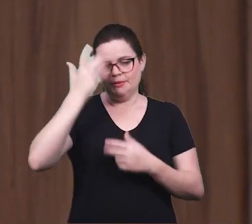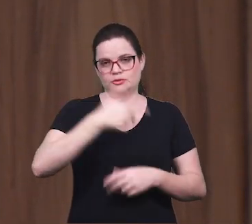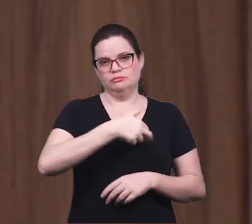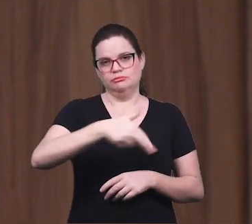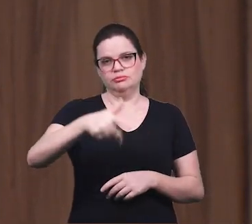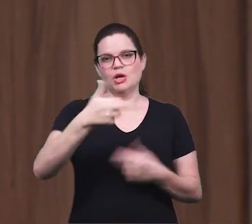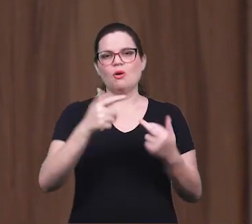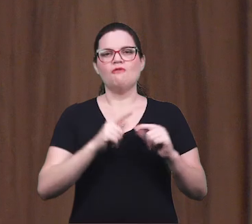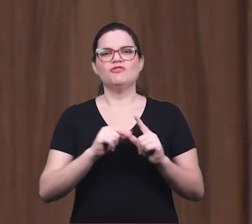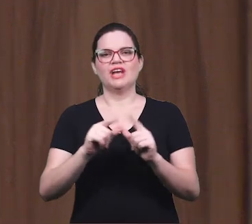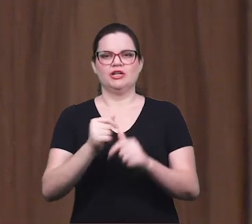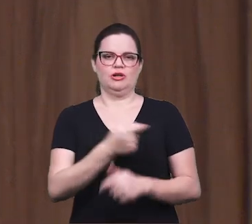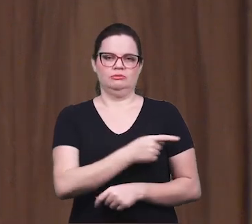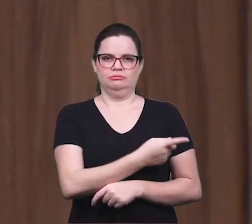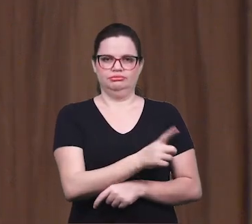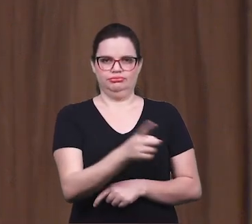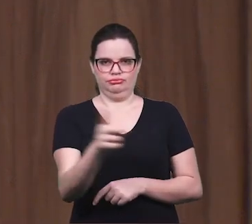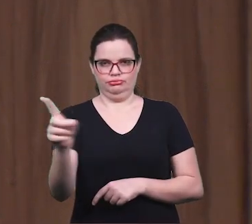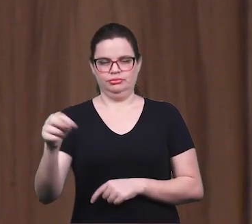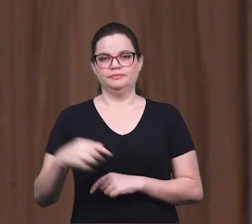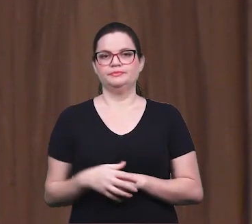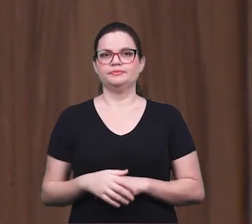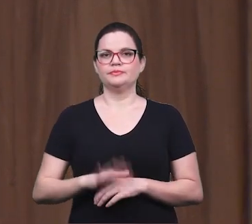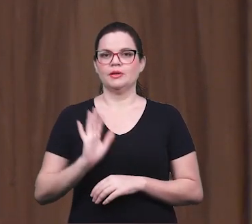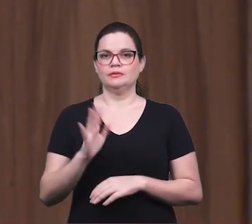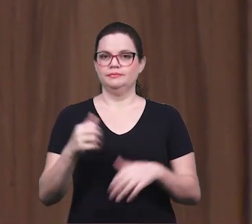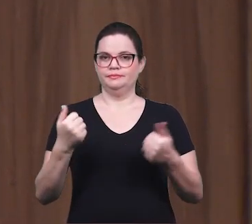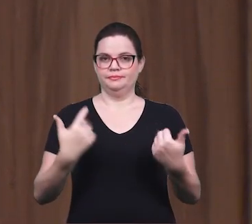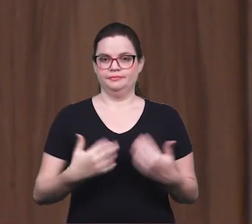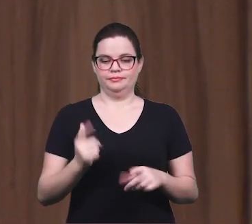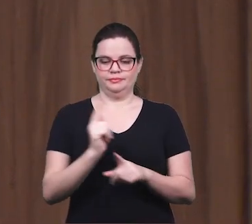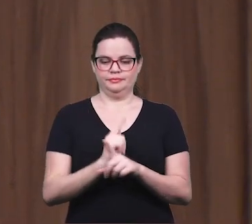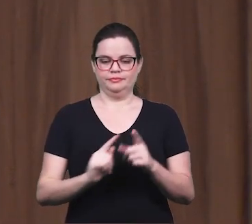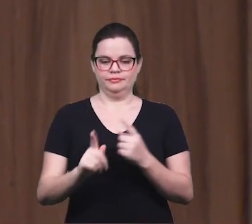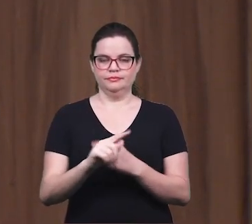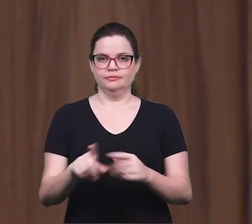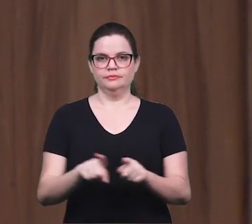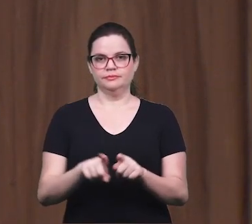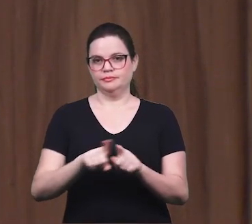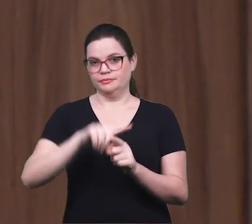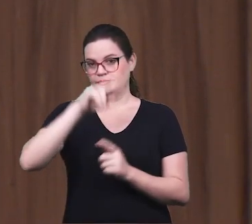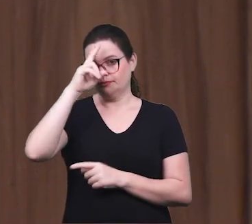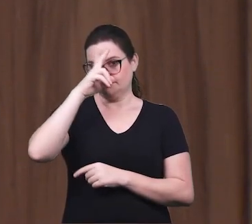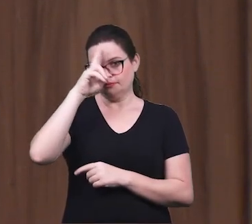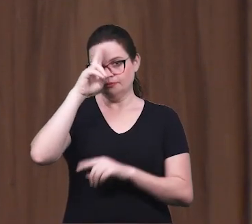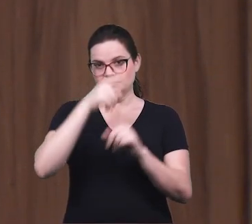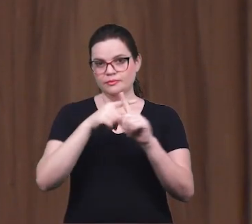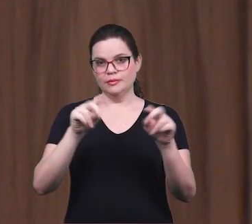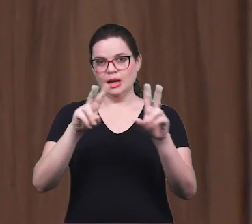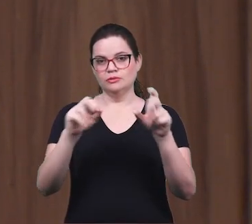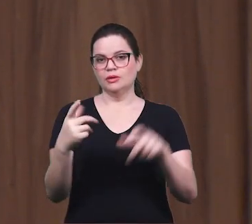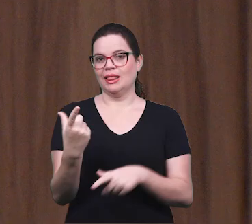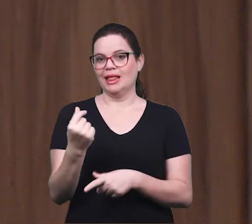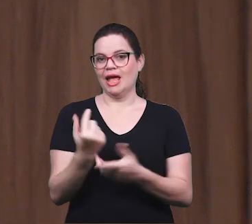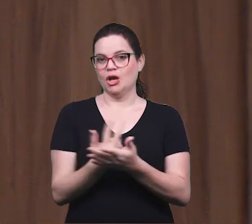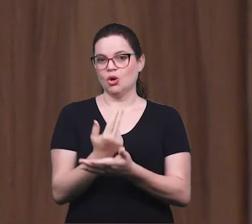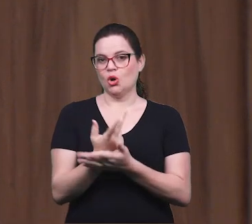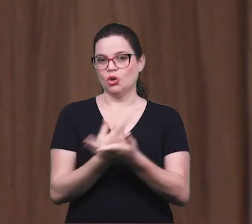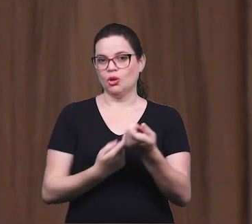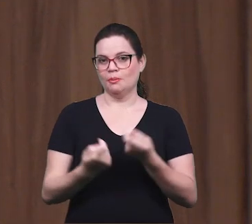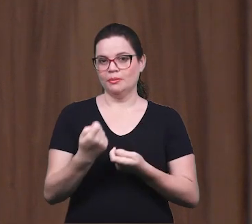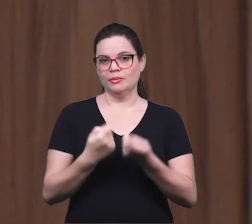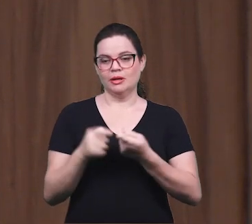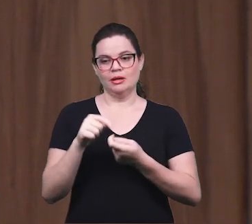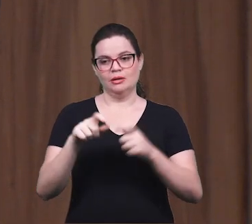pouco de geografia, falamos um pouco de história, né? Mas economicamente, a cidade de Colossos,